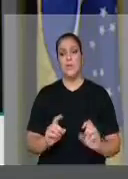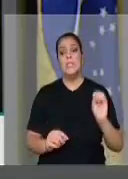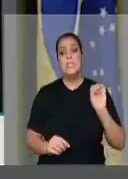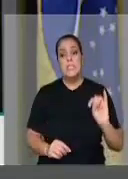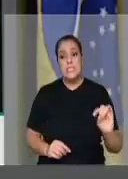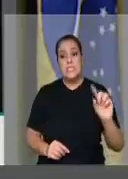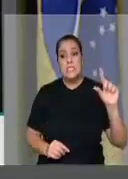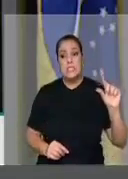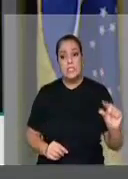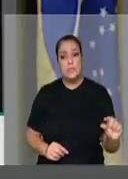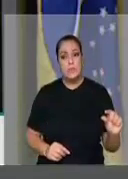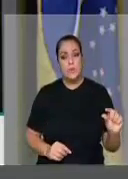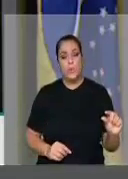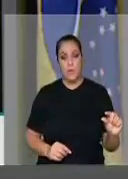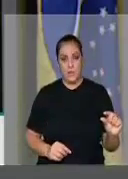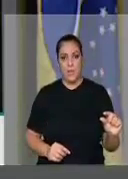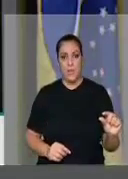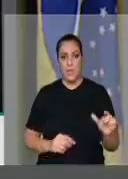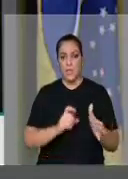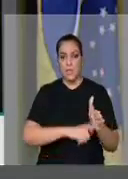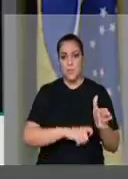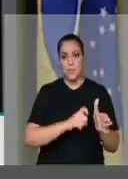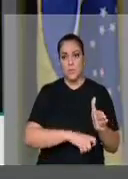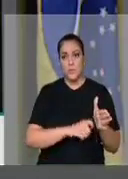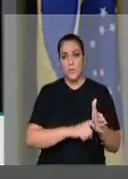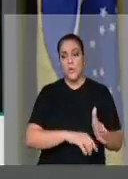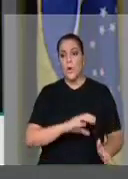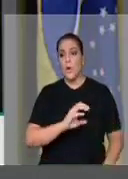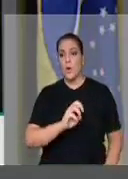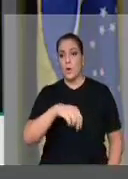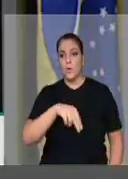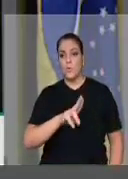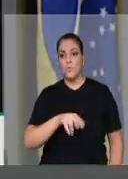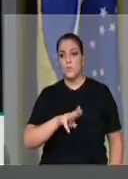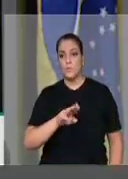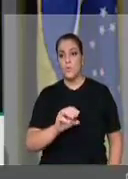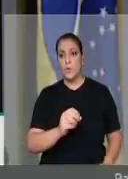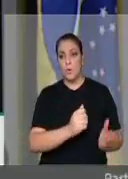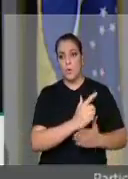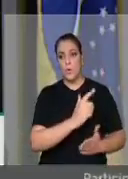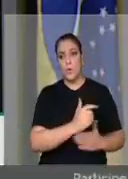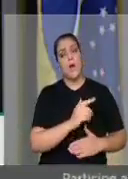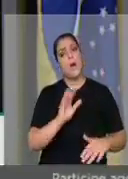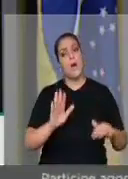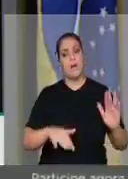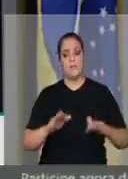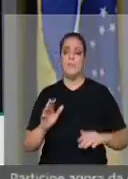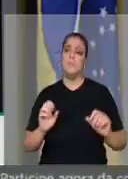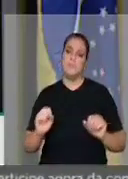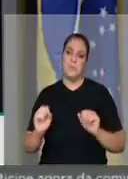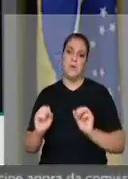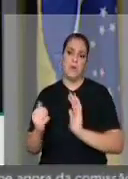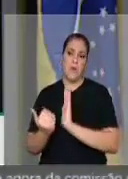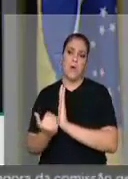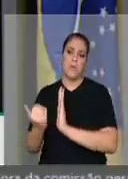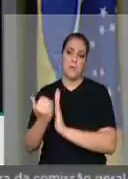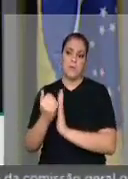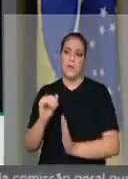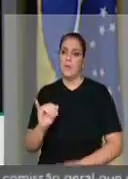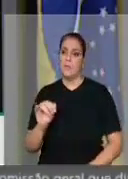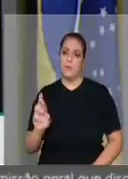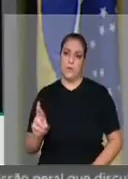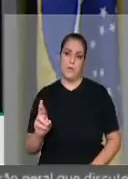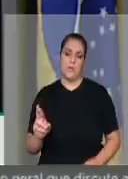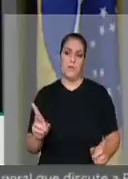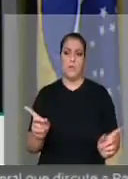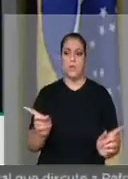diminua a tributação do consumo. Ao diminuir a tributação do consumo, podemos aumentar o imposto de